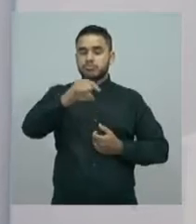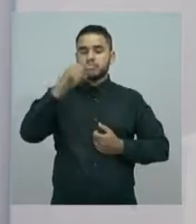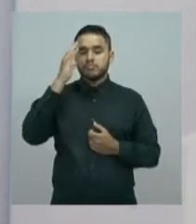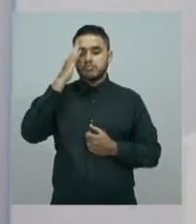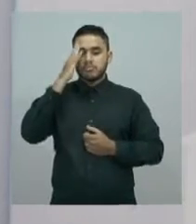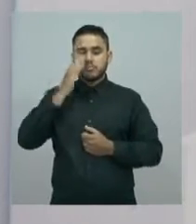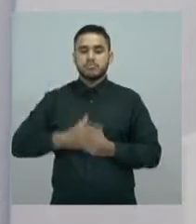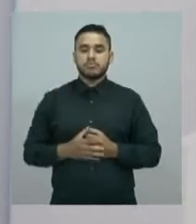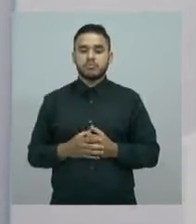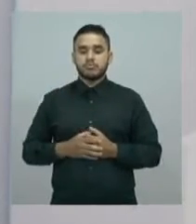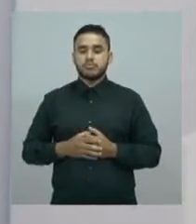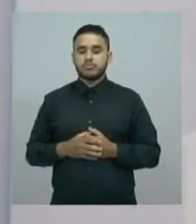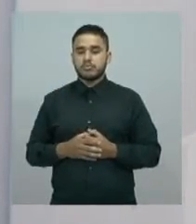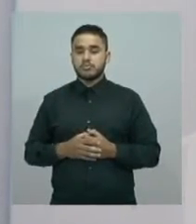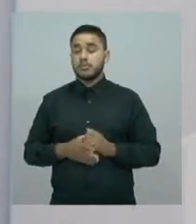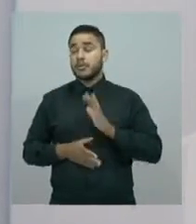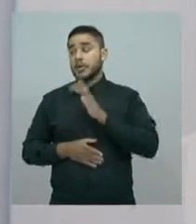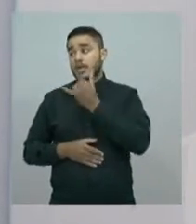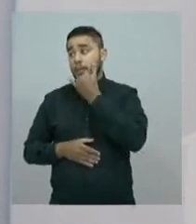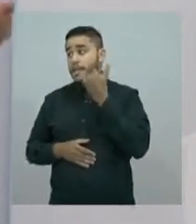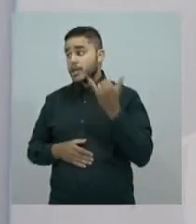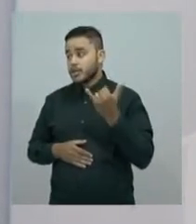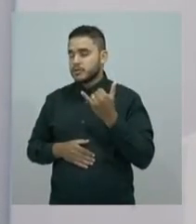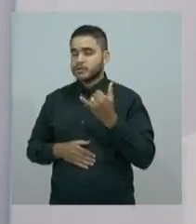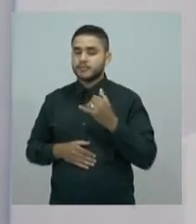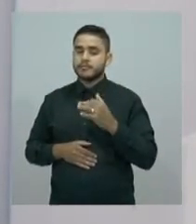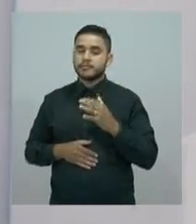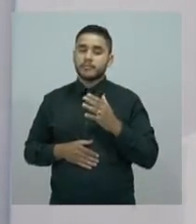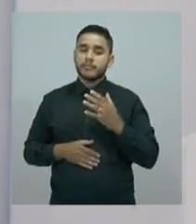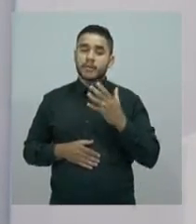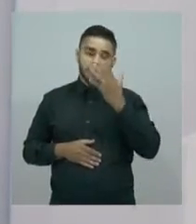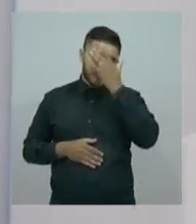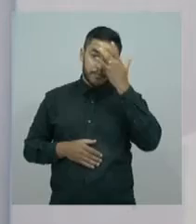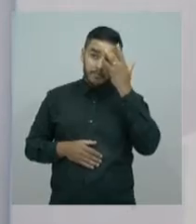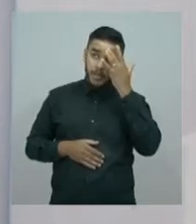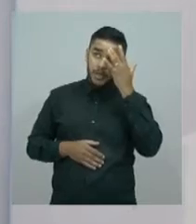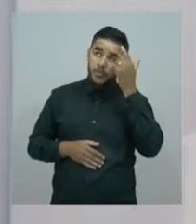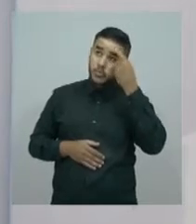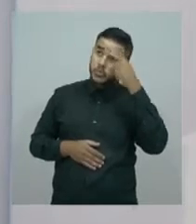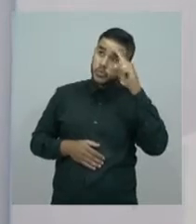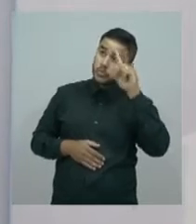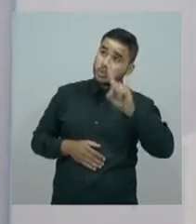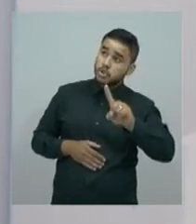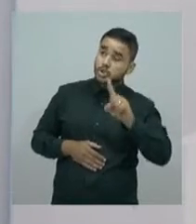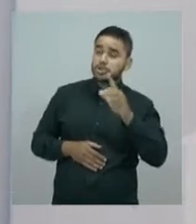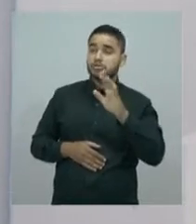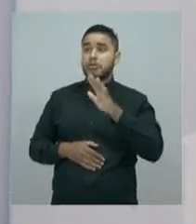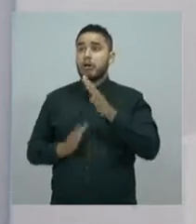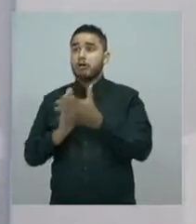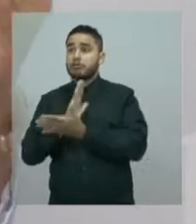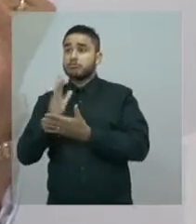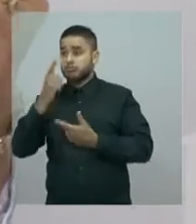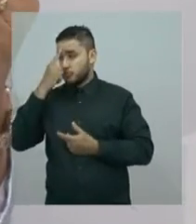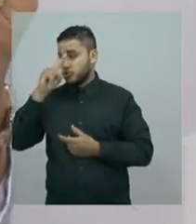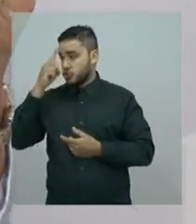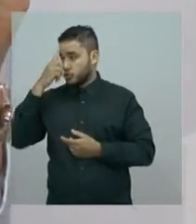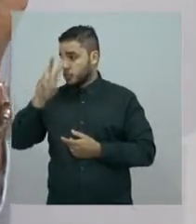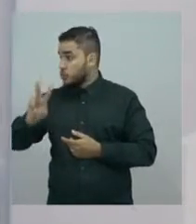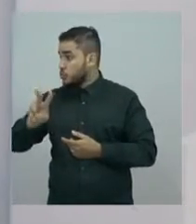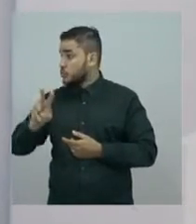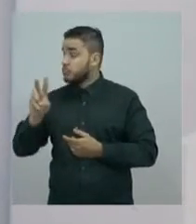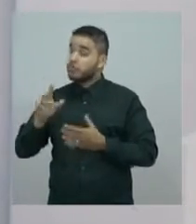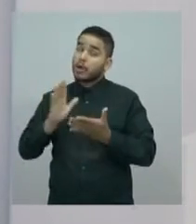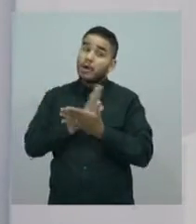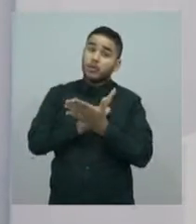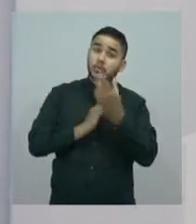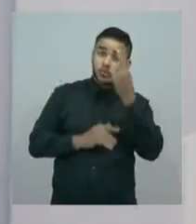variam. Tem mediador que vai uma vez na semana, tem mediador que vai 2, tem mediador que vai 3 vezes na semana, tem mediador que passa o dia inteiro,